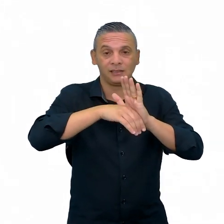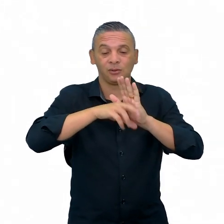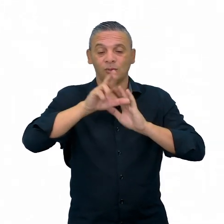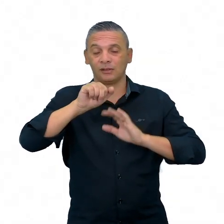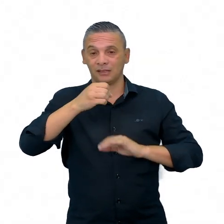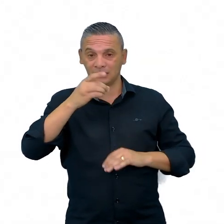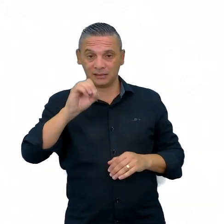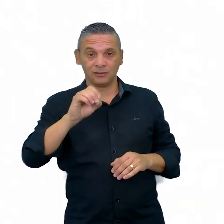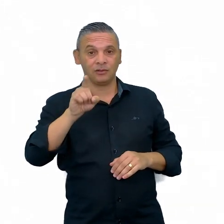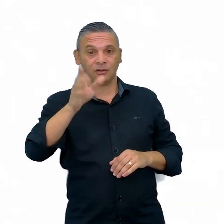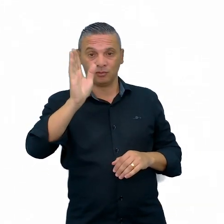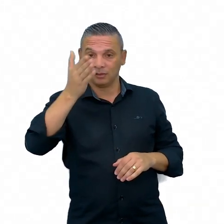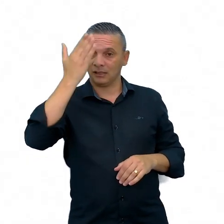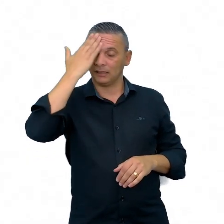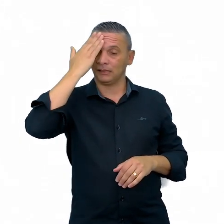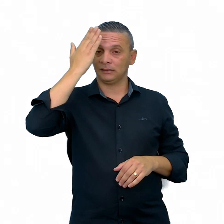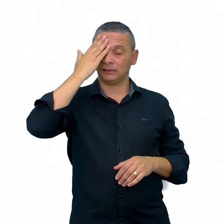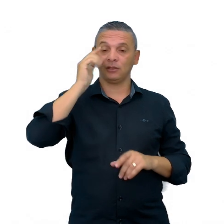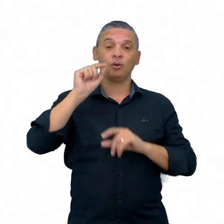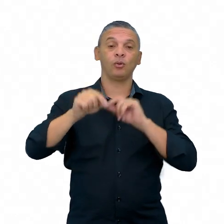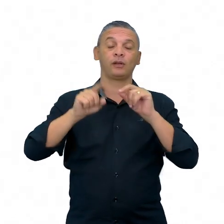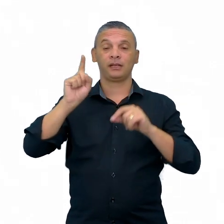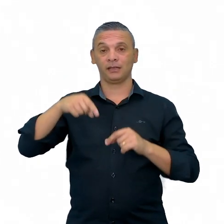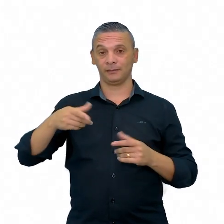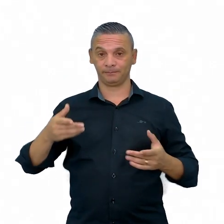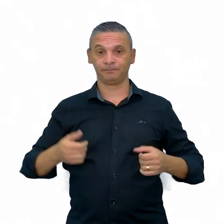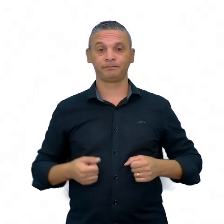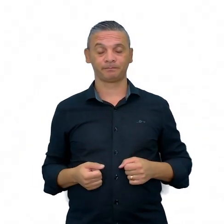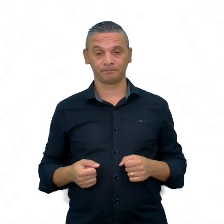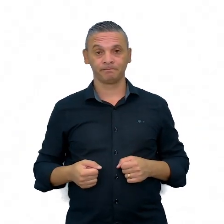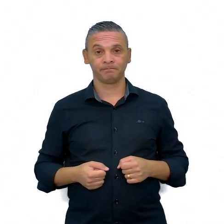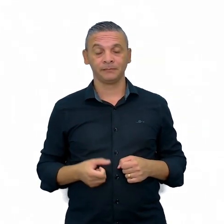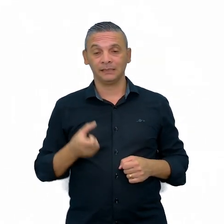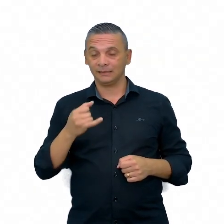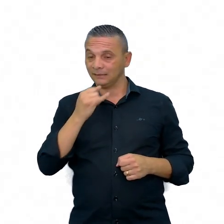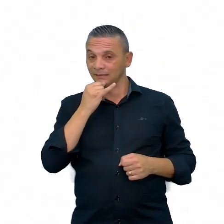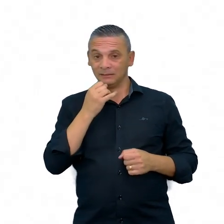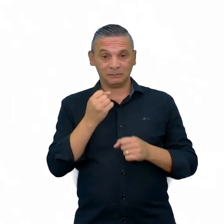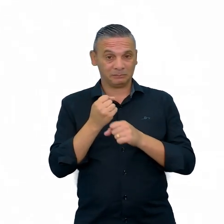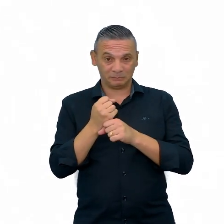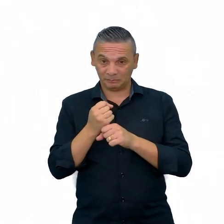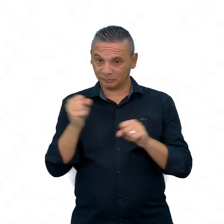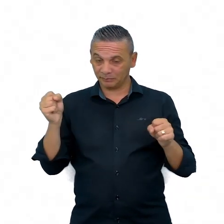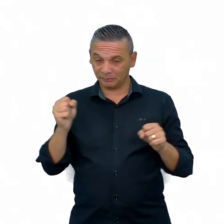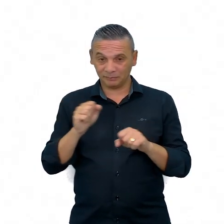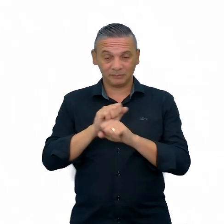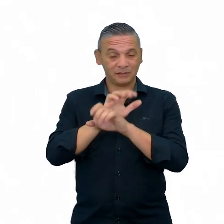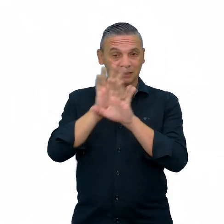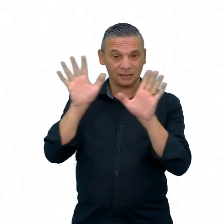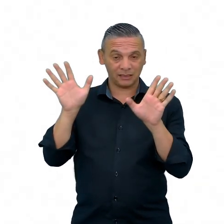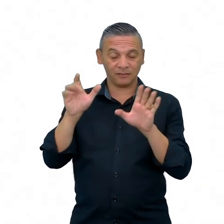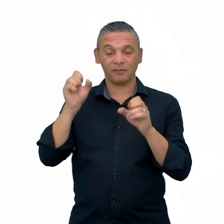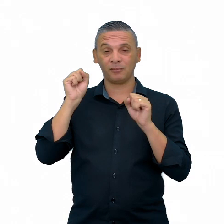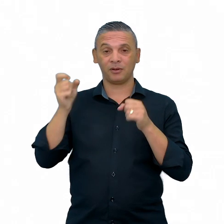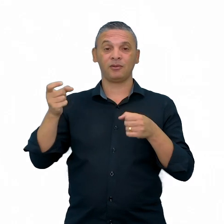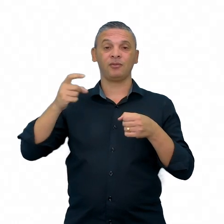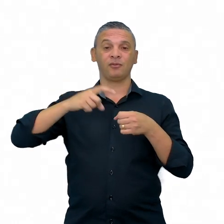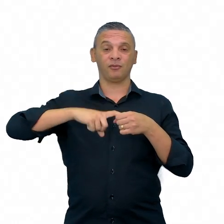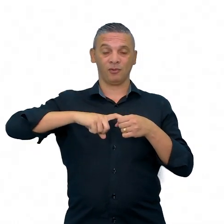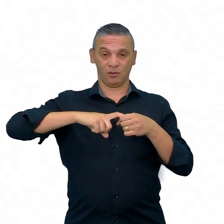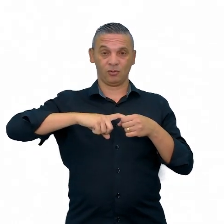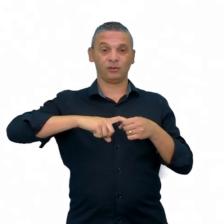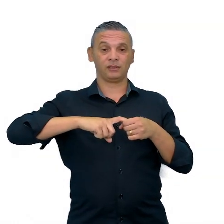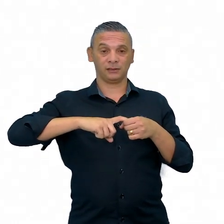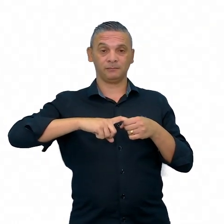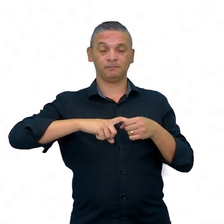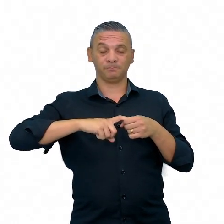ele já compreendeu, né, o que é razão. E se ele não tem isso com clareza, nós podemos retomar, né,